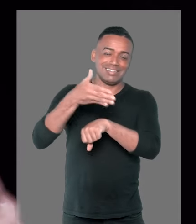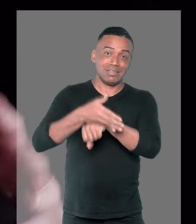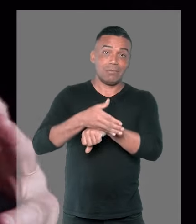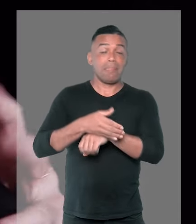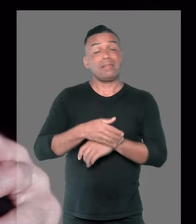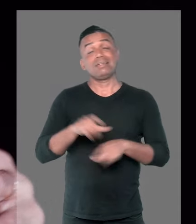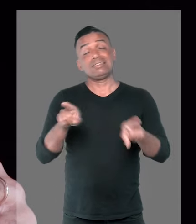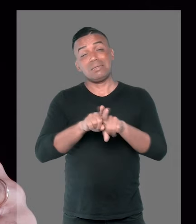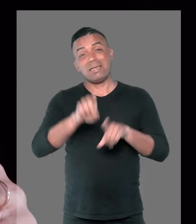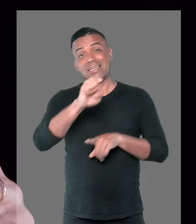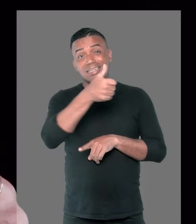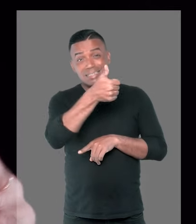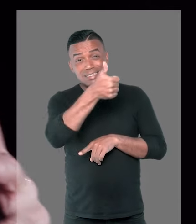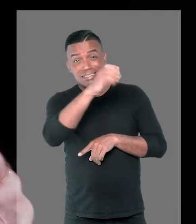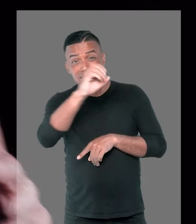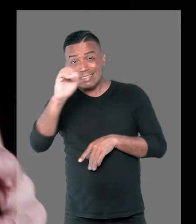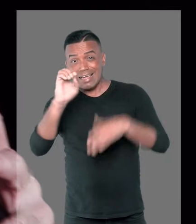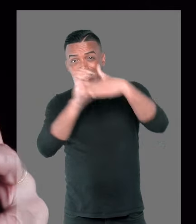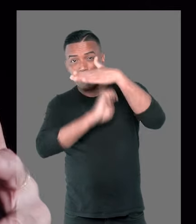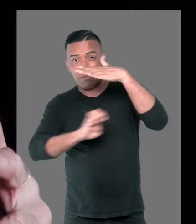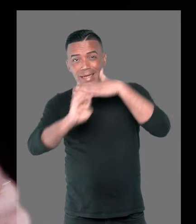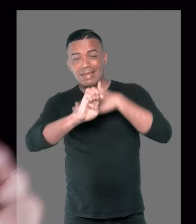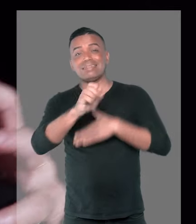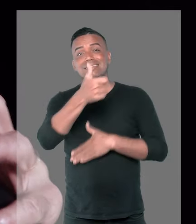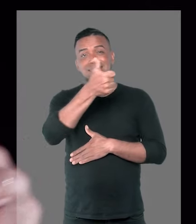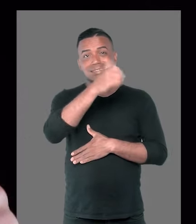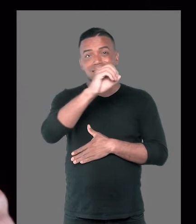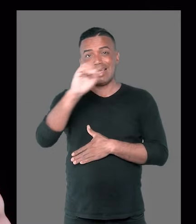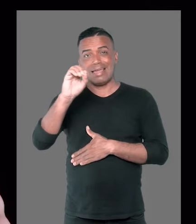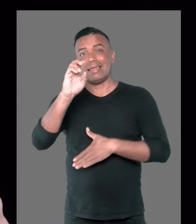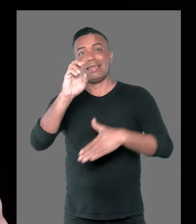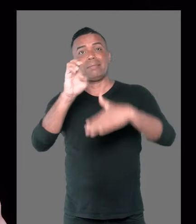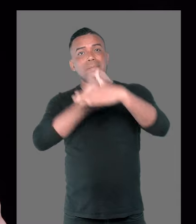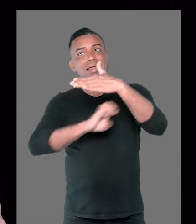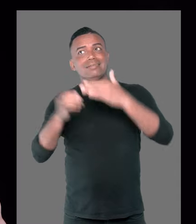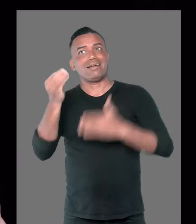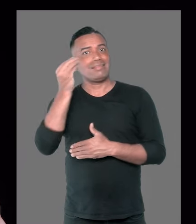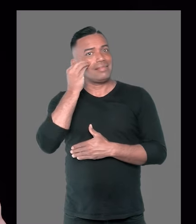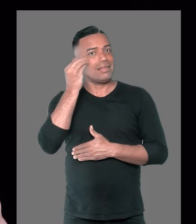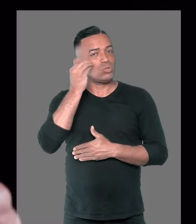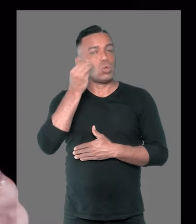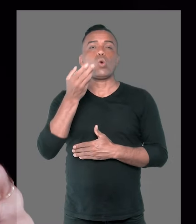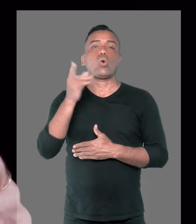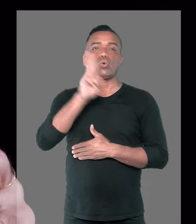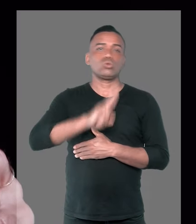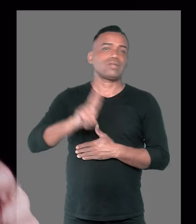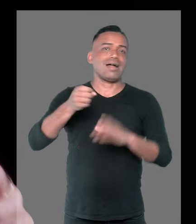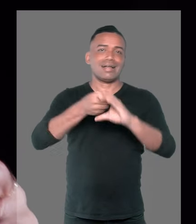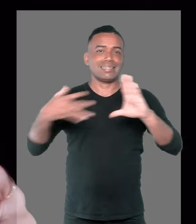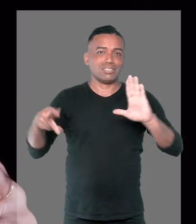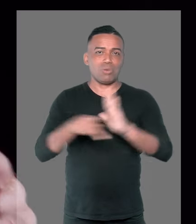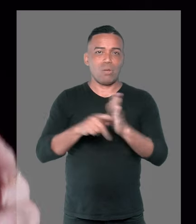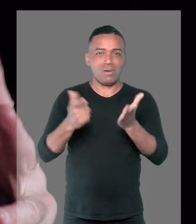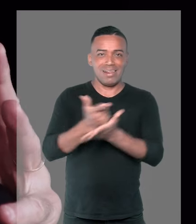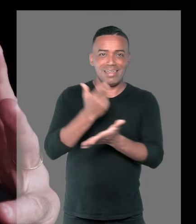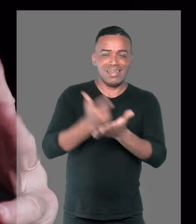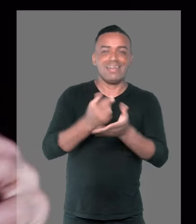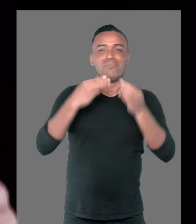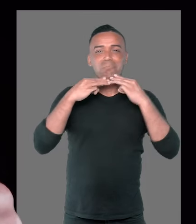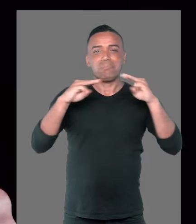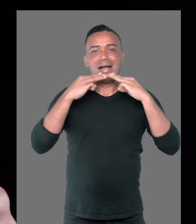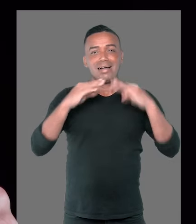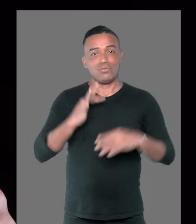empresas de uma forma ou de outra já tentaram pelo menos usar alguma faceta do marketing do futuro com alguns tendo tentado usar